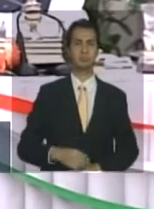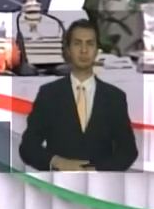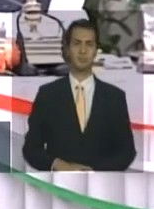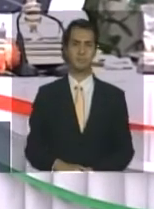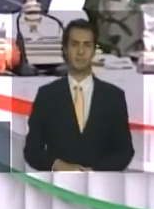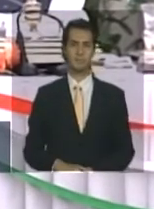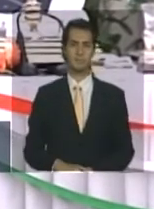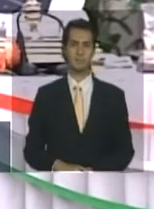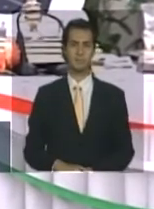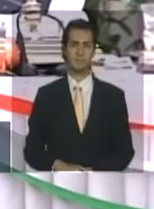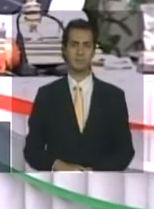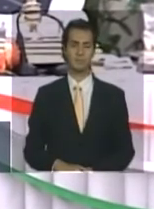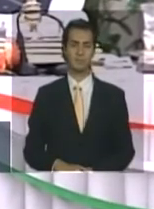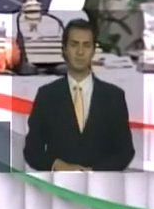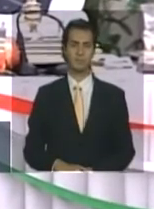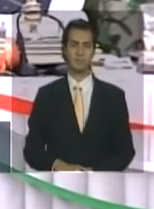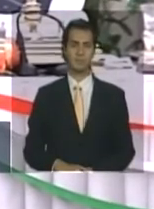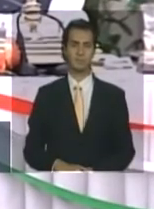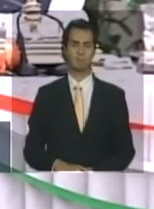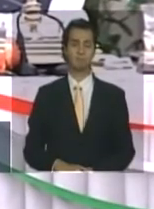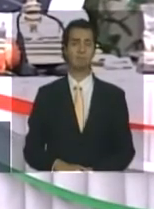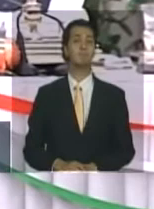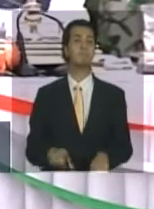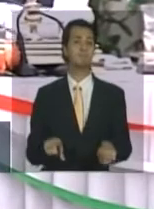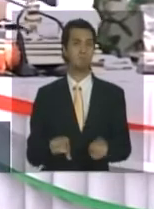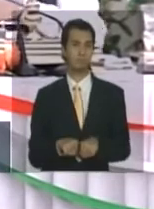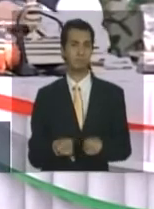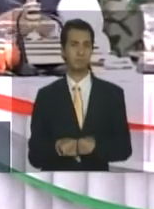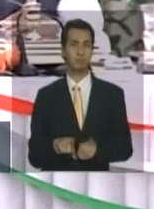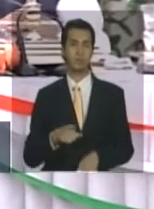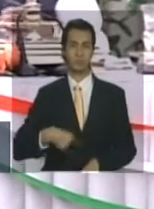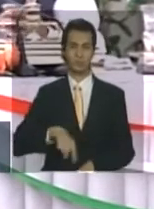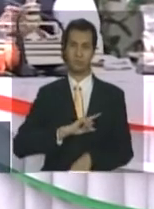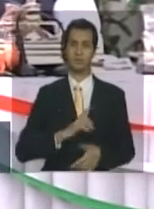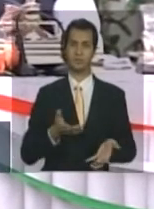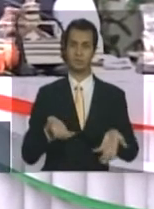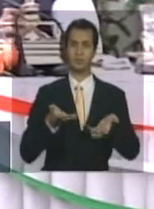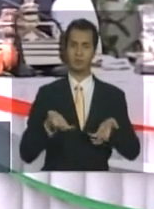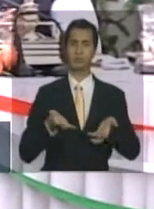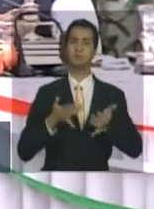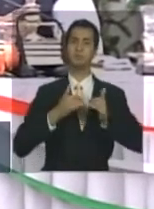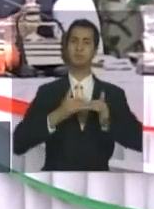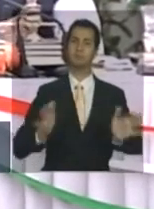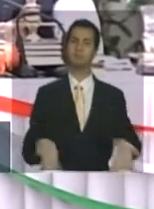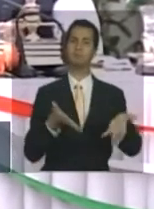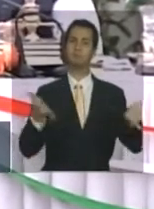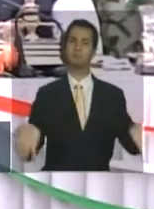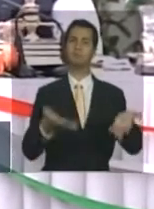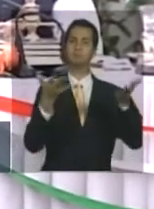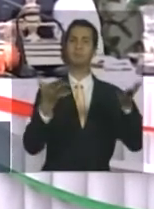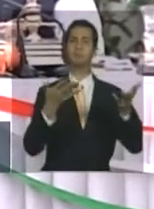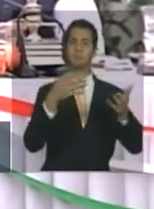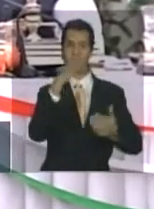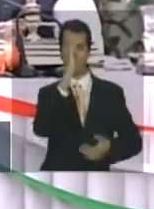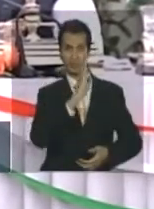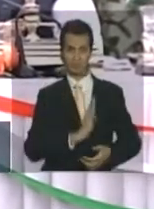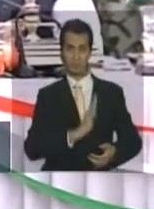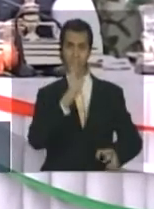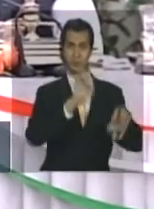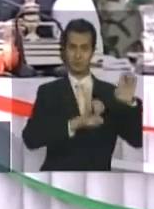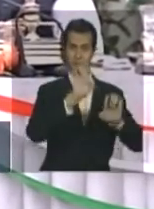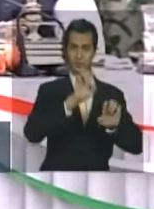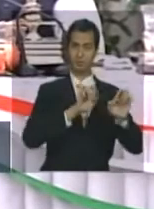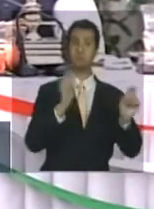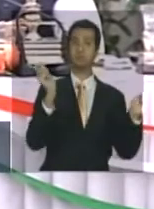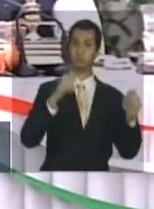technology. Da mesma forma, queremos estimular a instalação de maior número de empresas brasileiras na